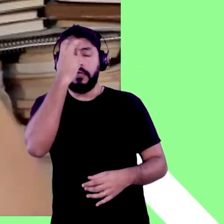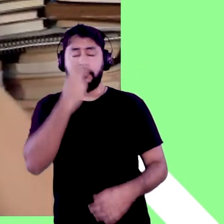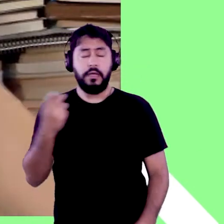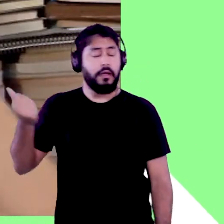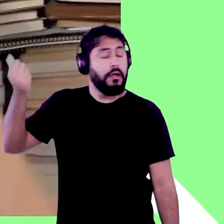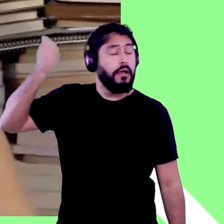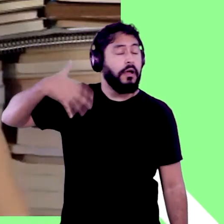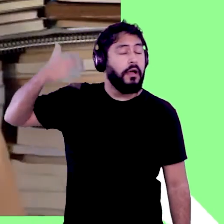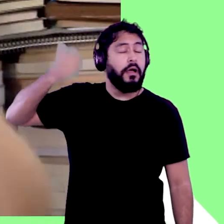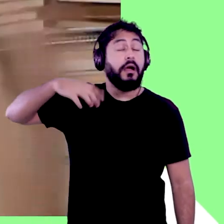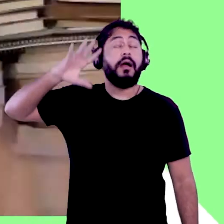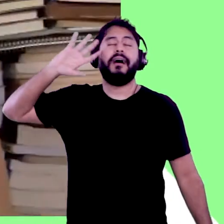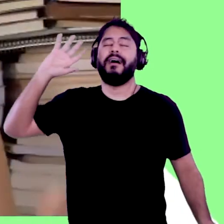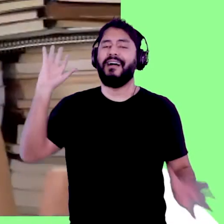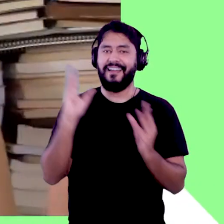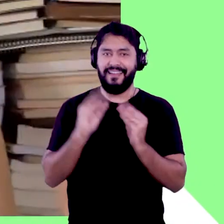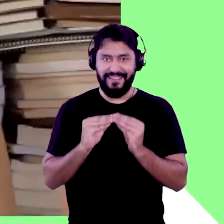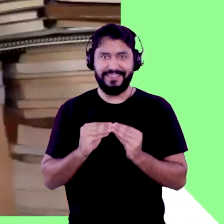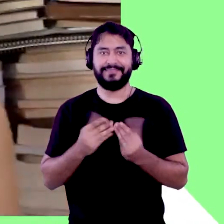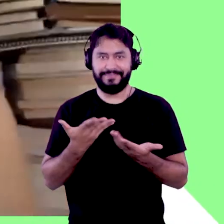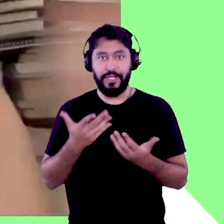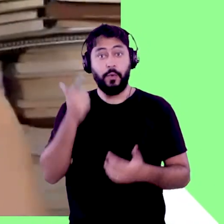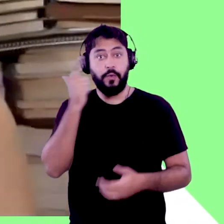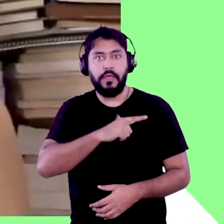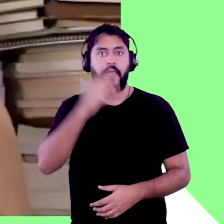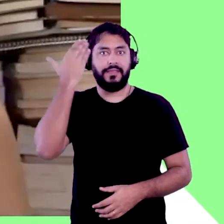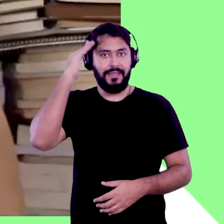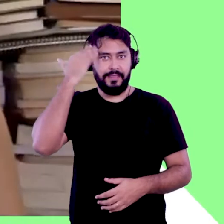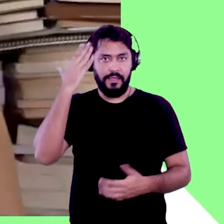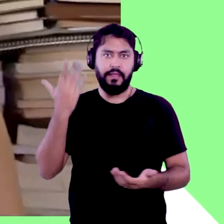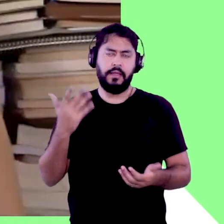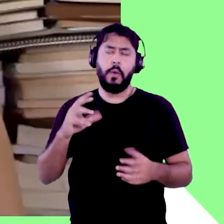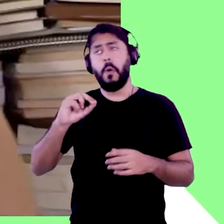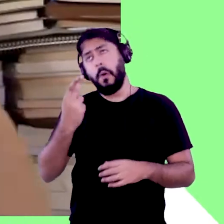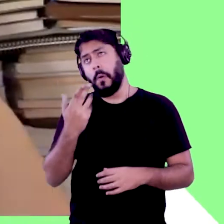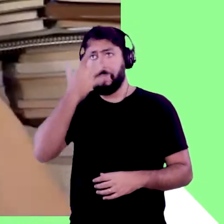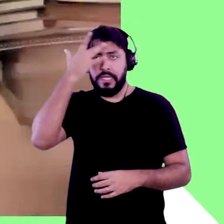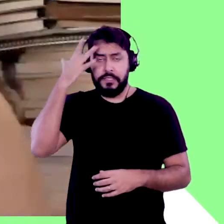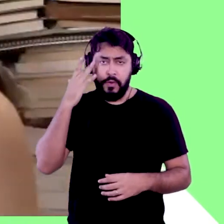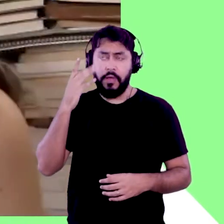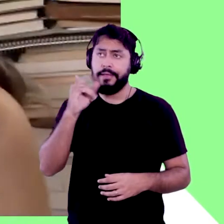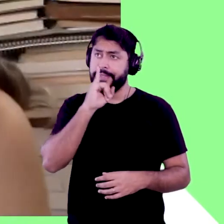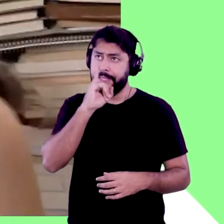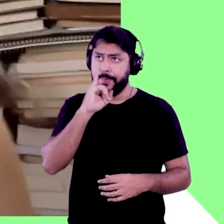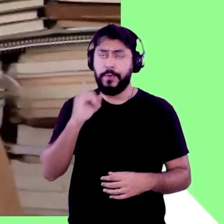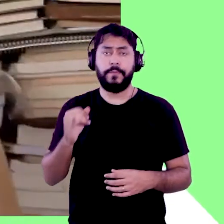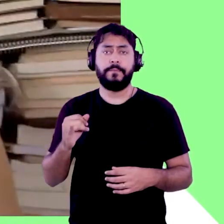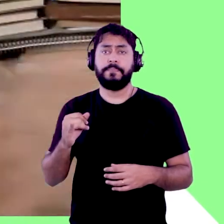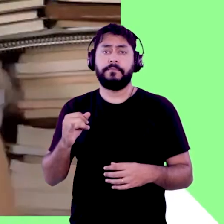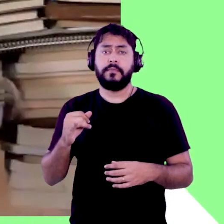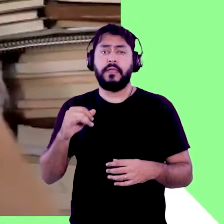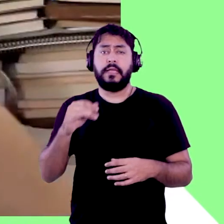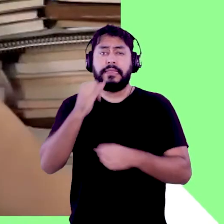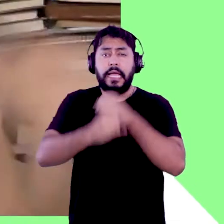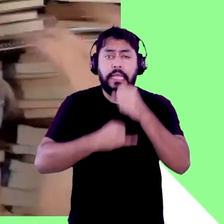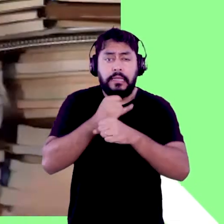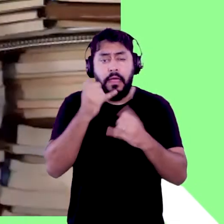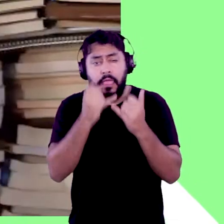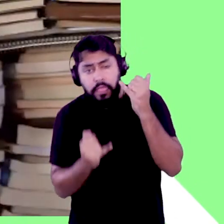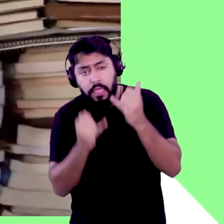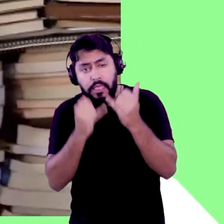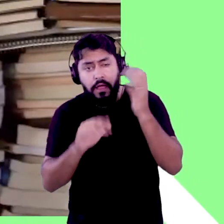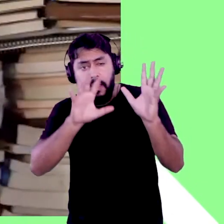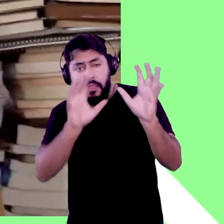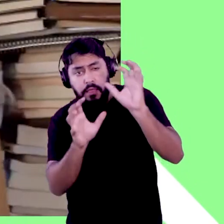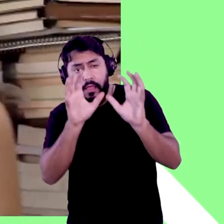acesso visual ao conteúdo, ou sei lá, estão com problema de conexão e não conseguem acessar o conteúdo. Então, se eu descrever o conteúdo